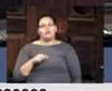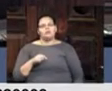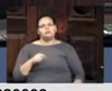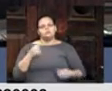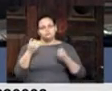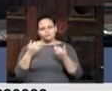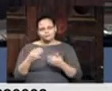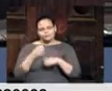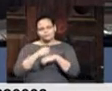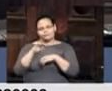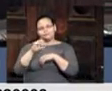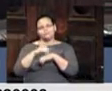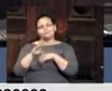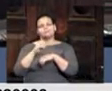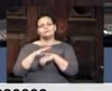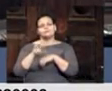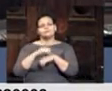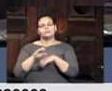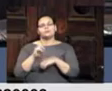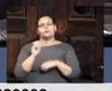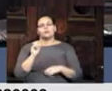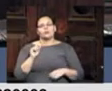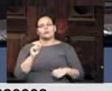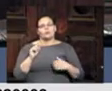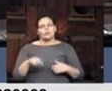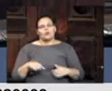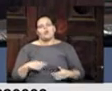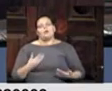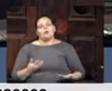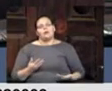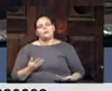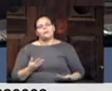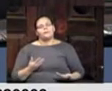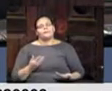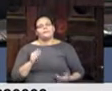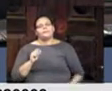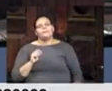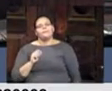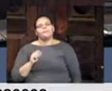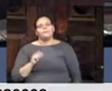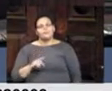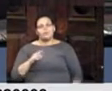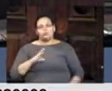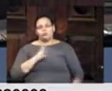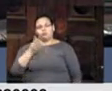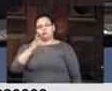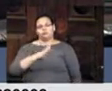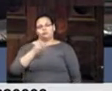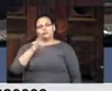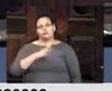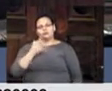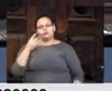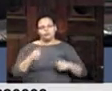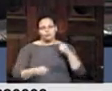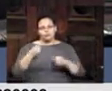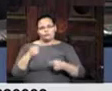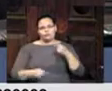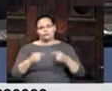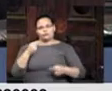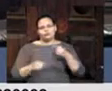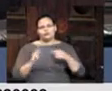ressaltar o vulto, a envergadura, a coragem política e histórica